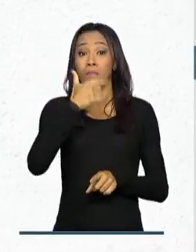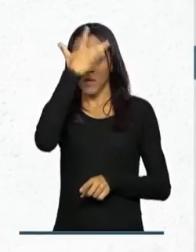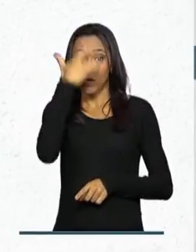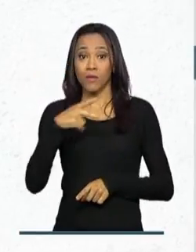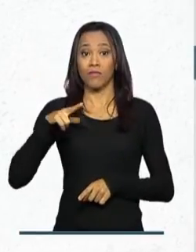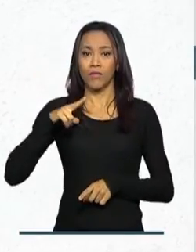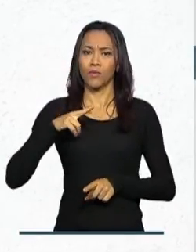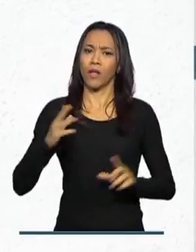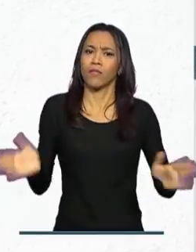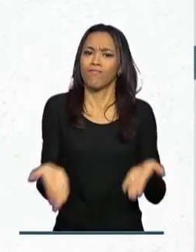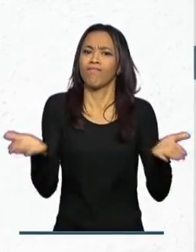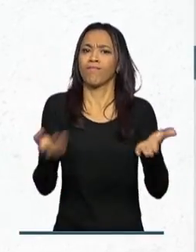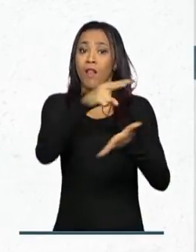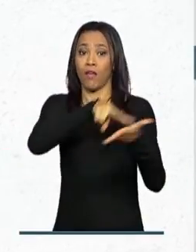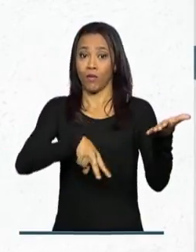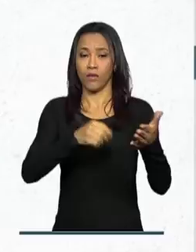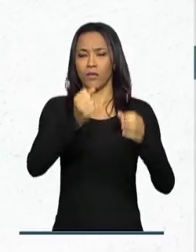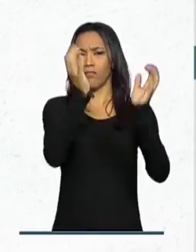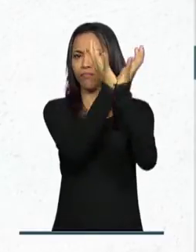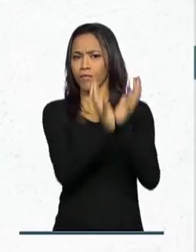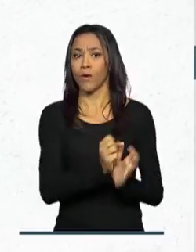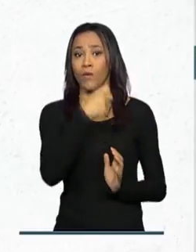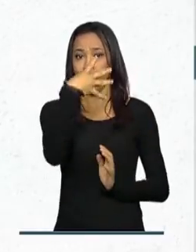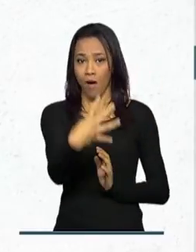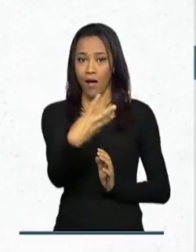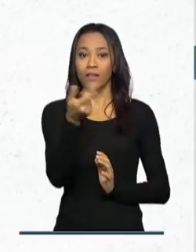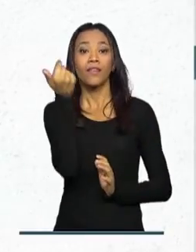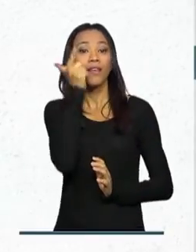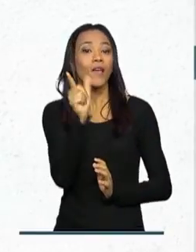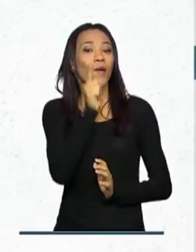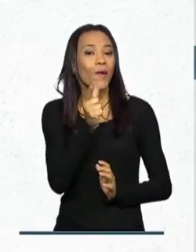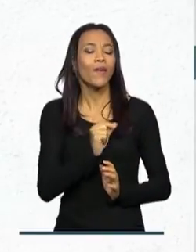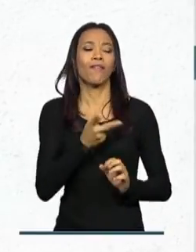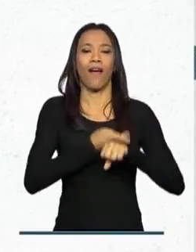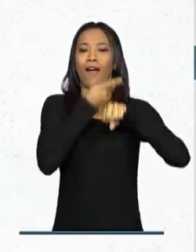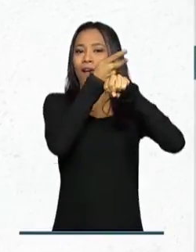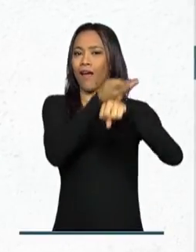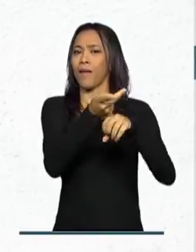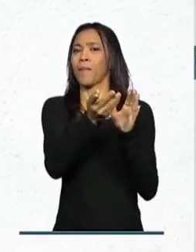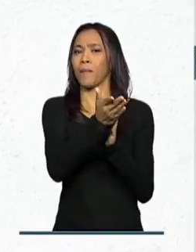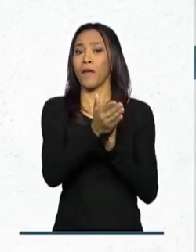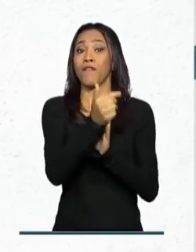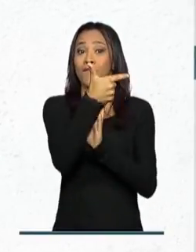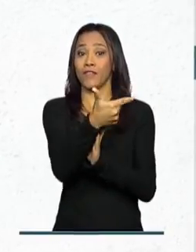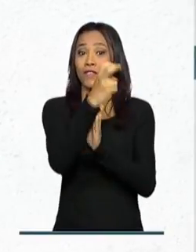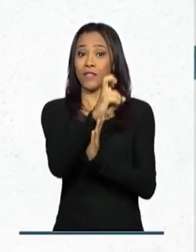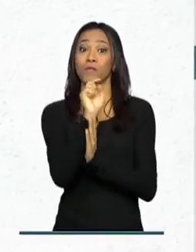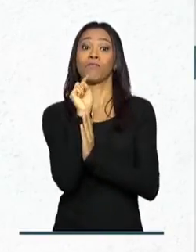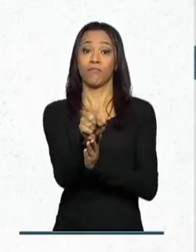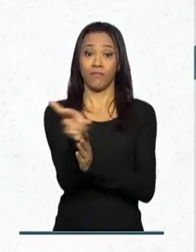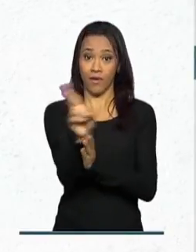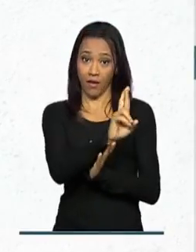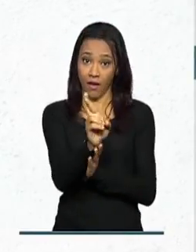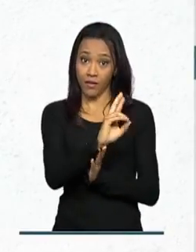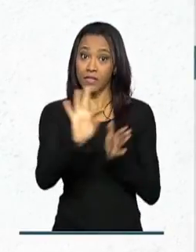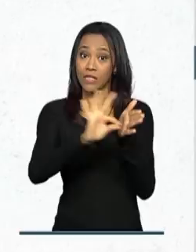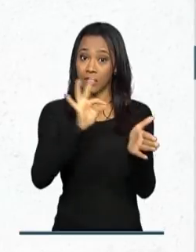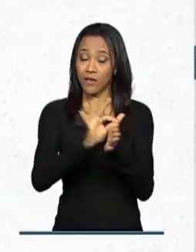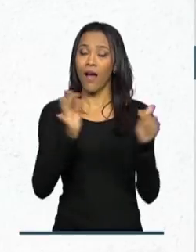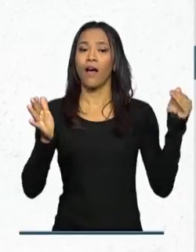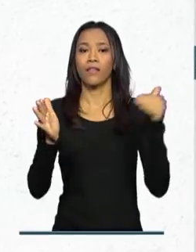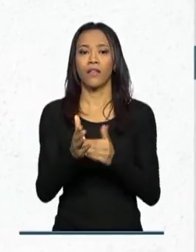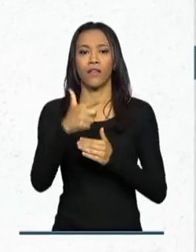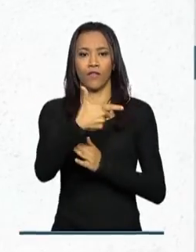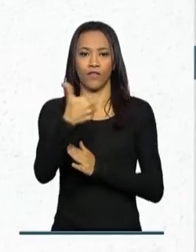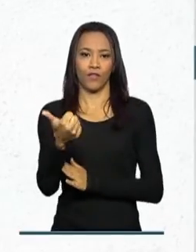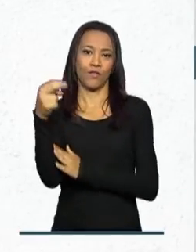de leitura. São 4 categorias e o vencedor de cada uma receberá um prêmio de R$25 mil. Inscrições até